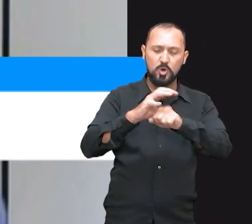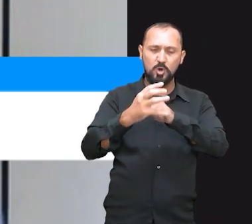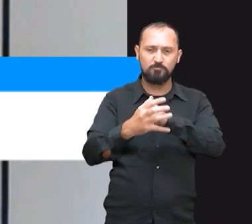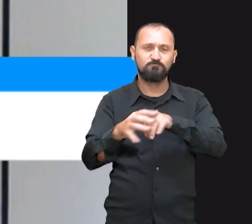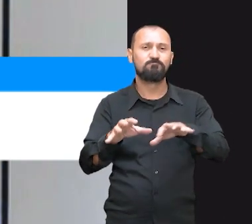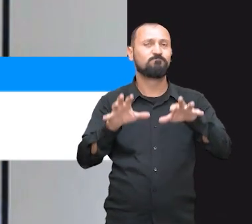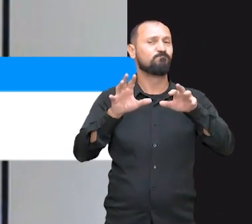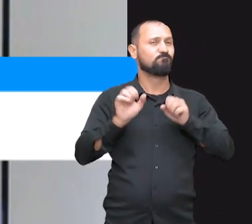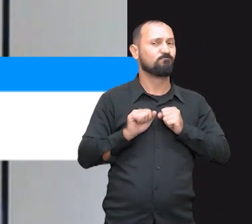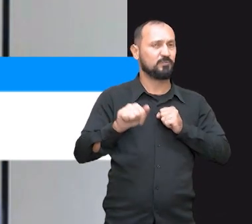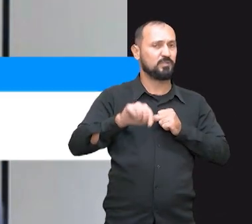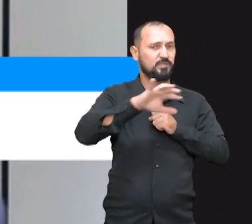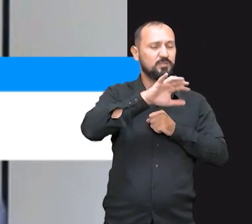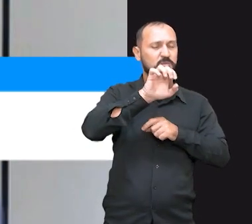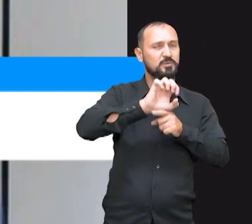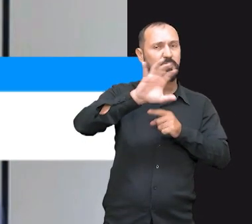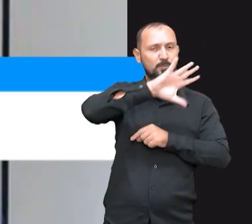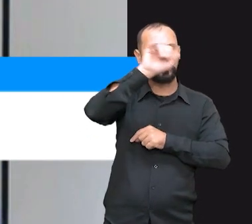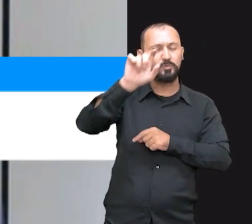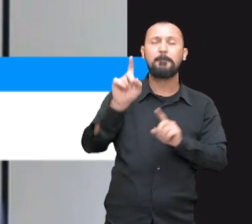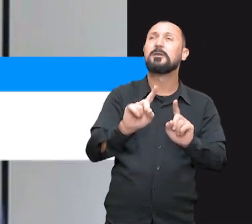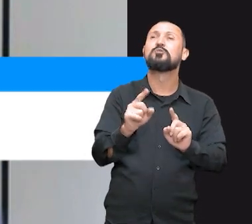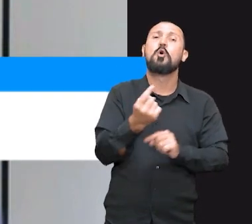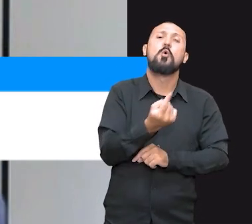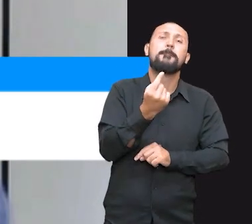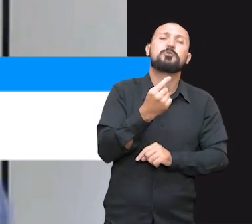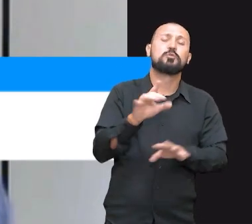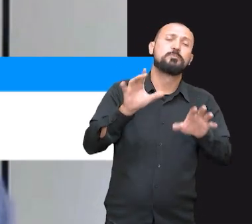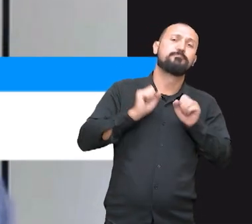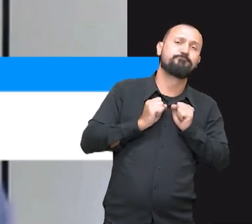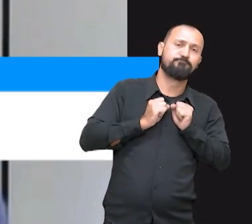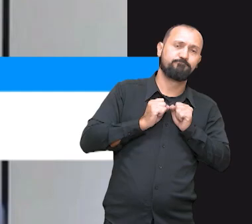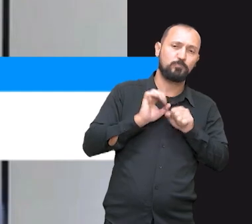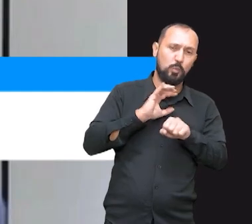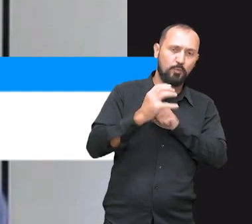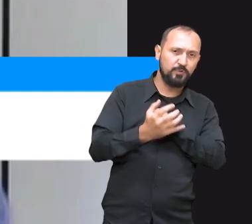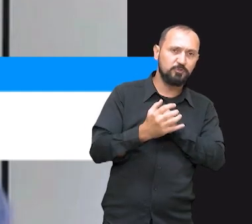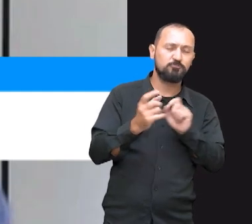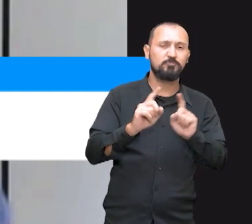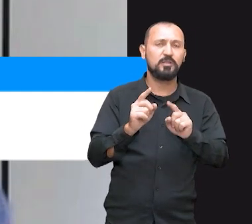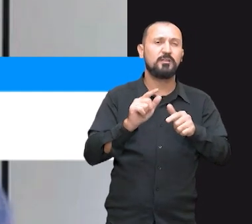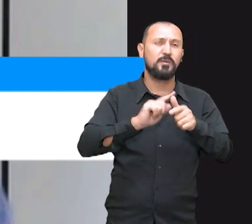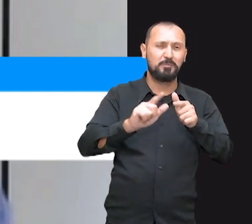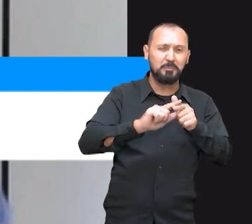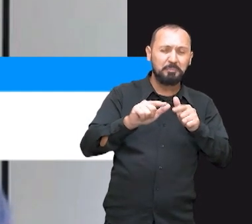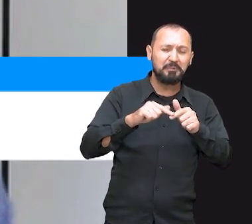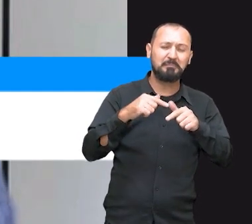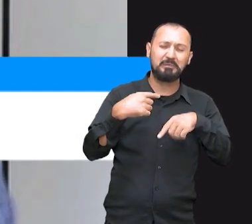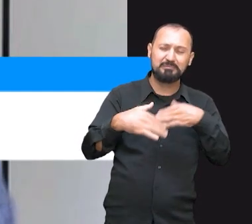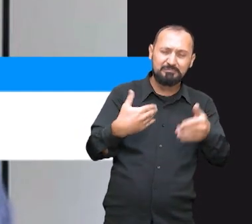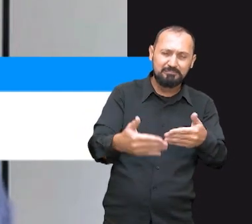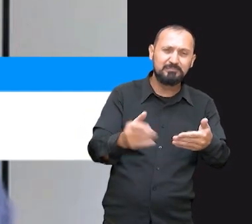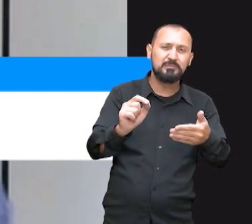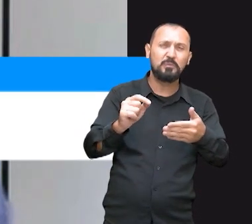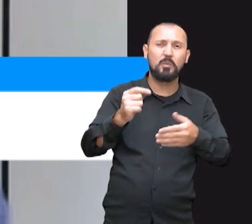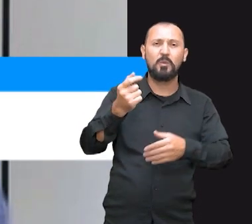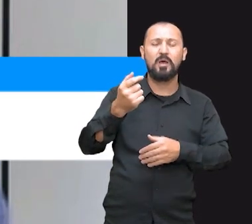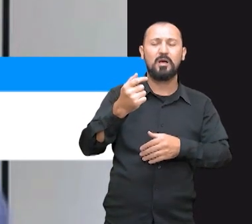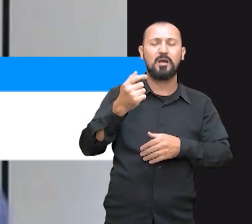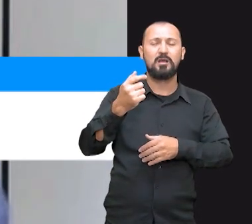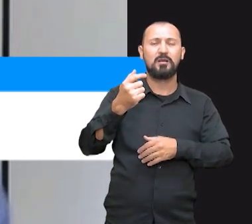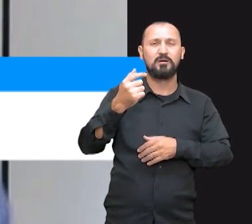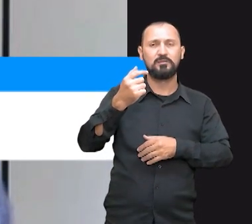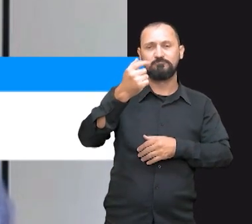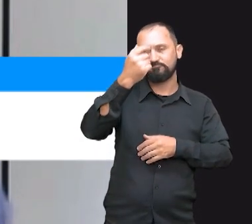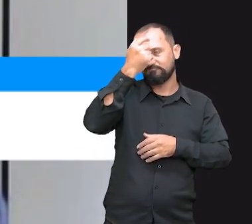Covid, no âmbito do estado do Mato Grosso do Sul. Não só as vítimas da Covid, as pessoas que ficaram com sequelas, com a sua